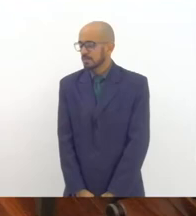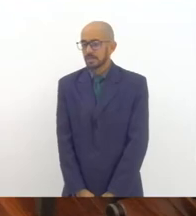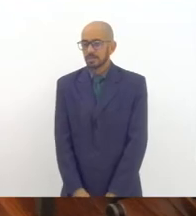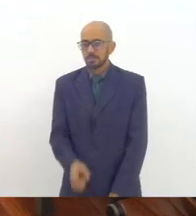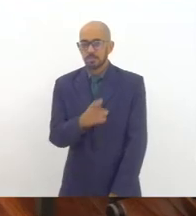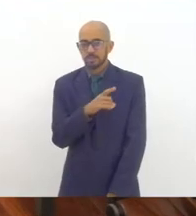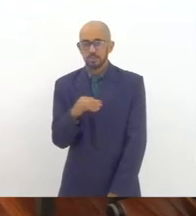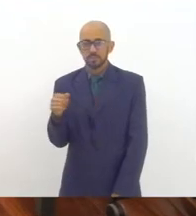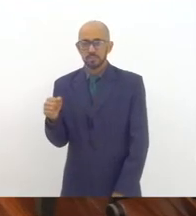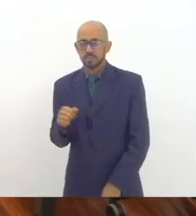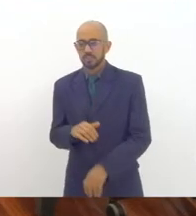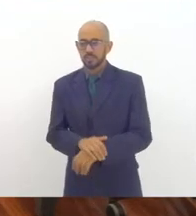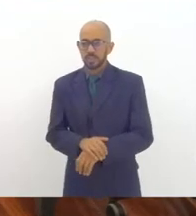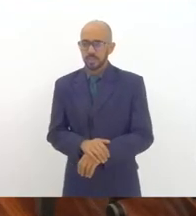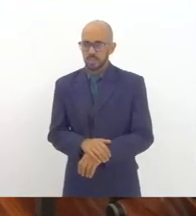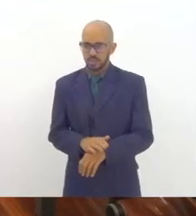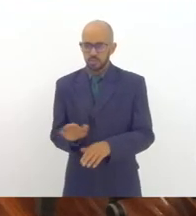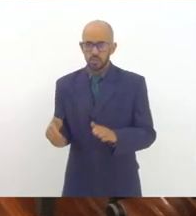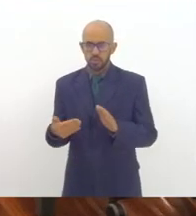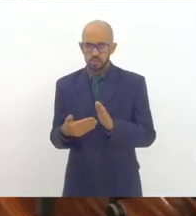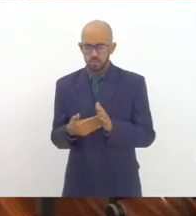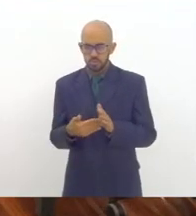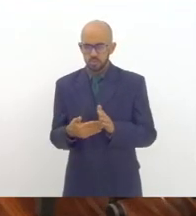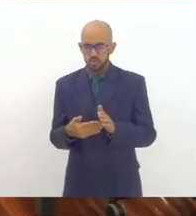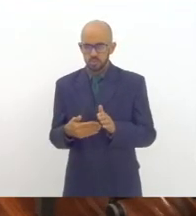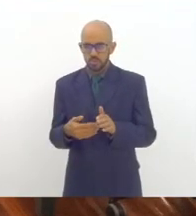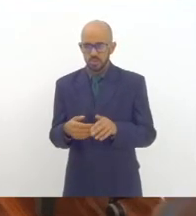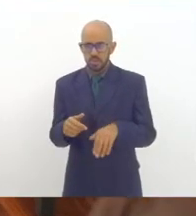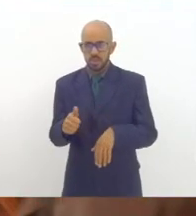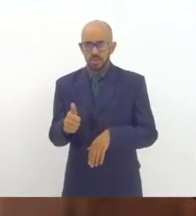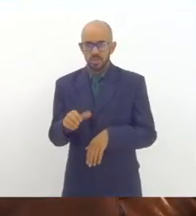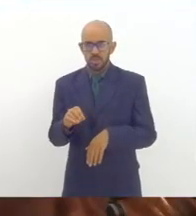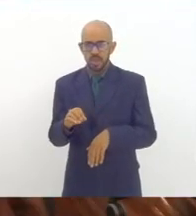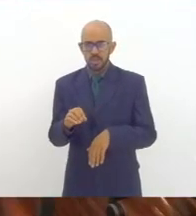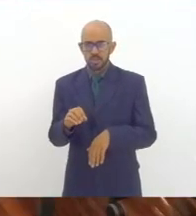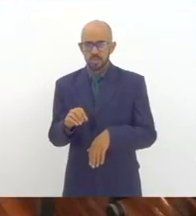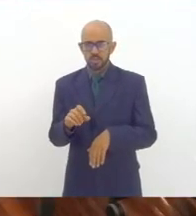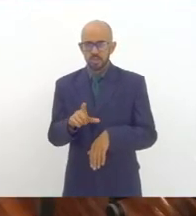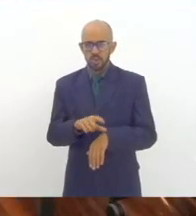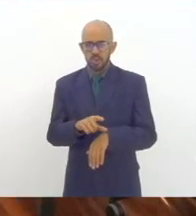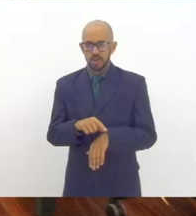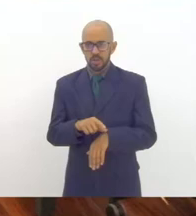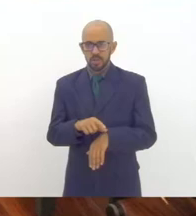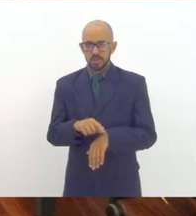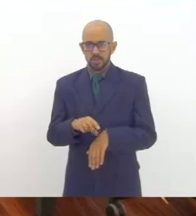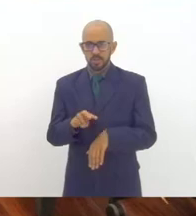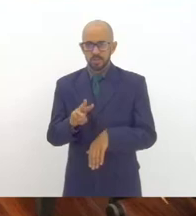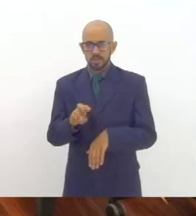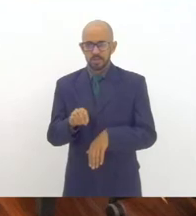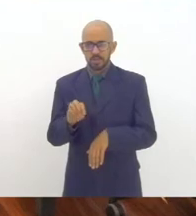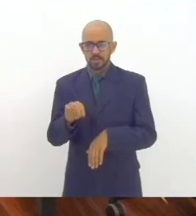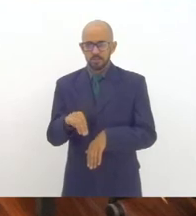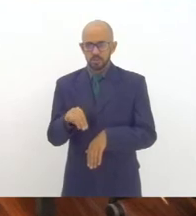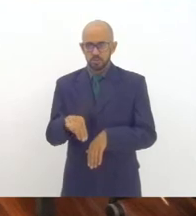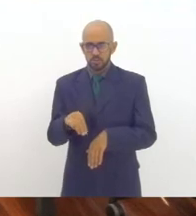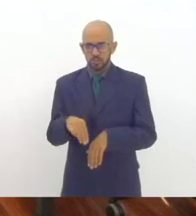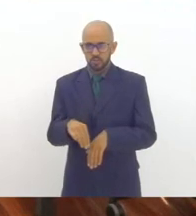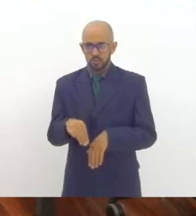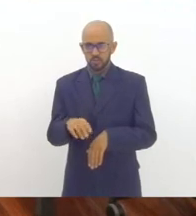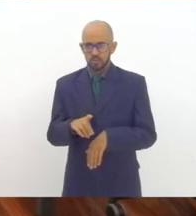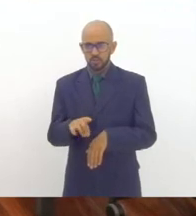Bom dia a todas, todos e todas. Às 10 horas e 30 minutos do